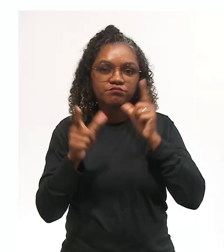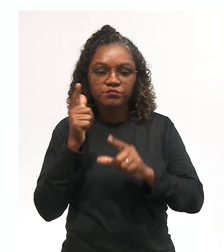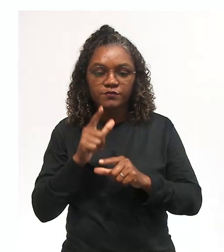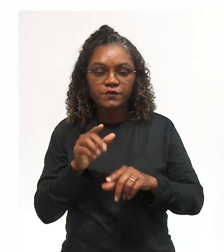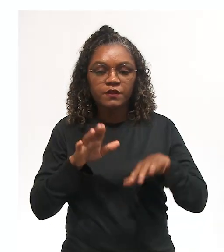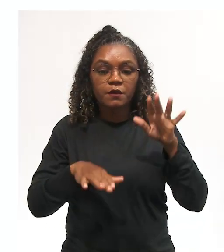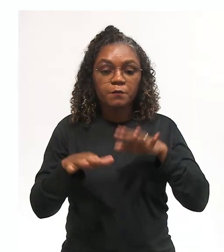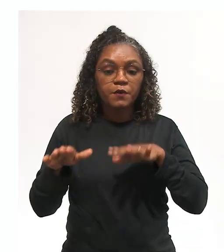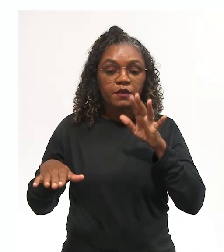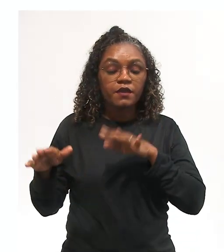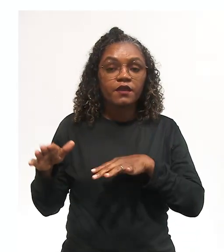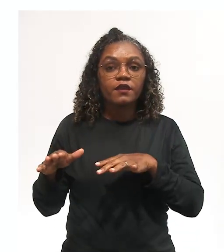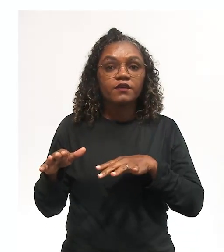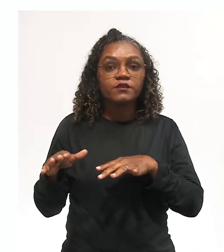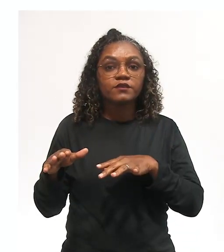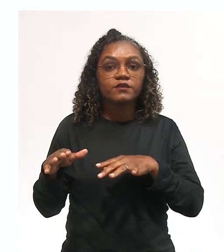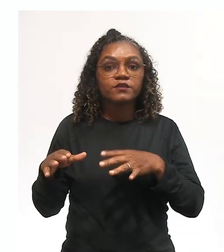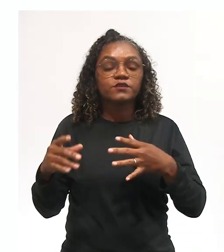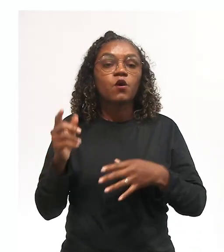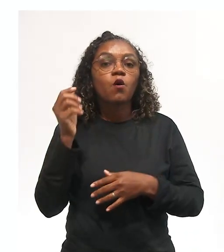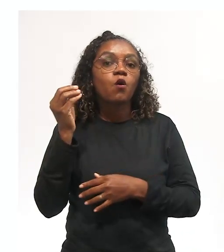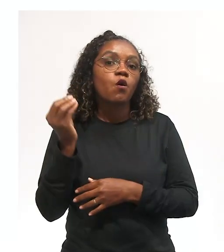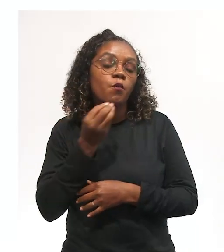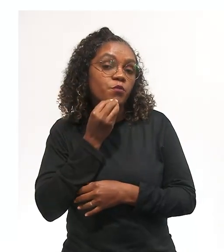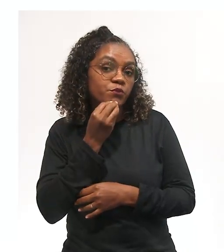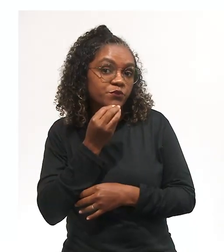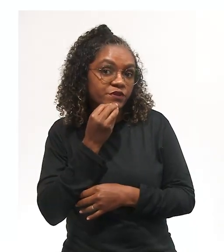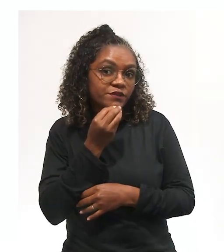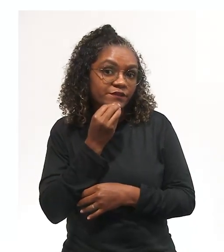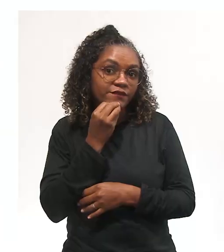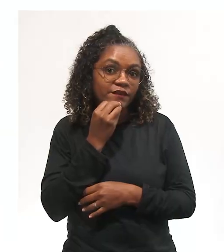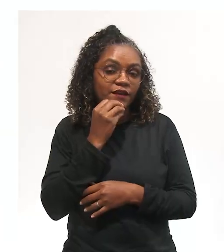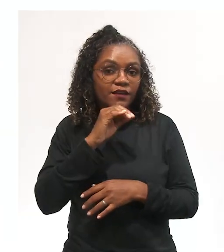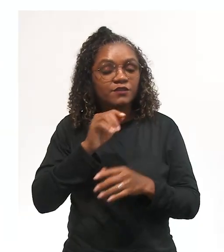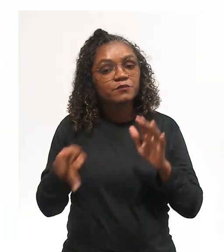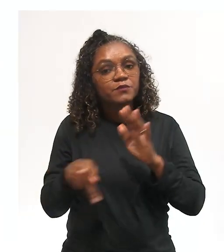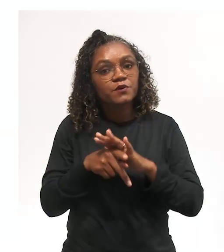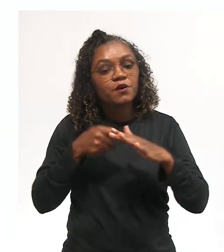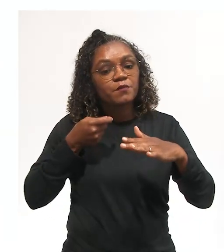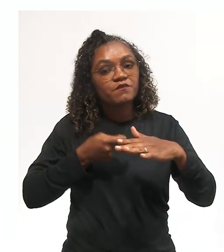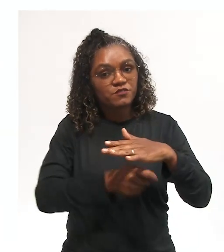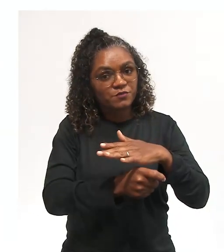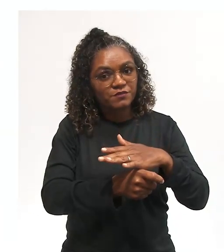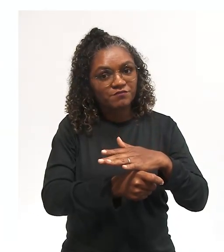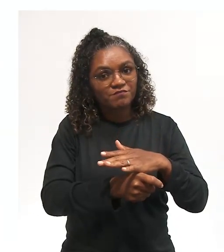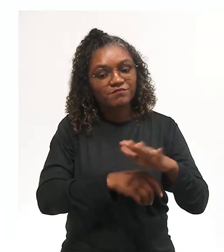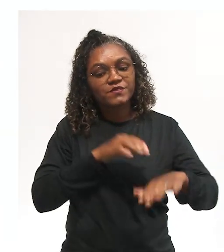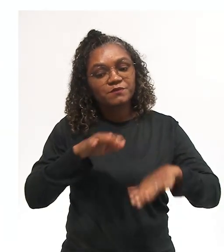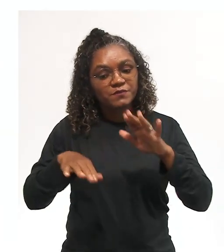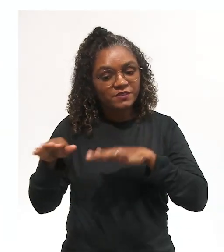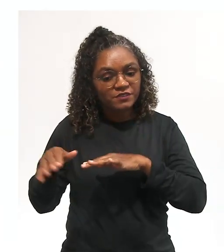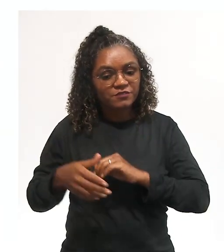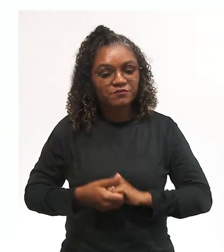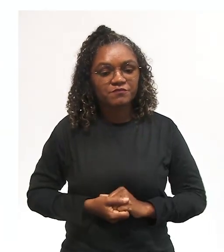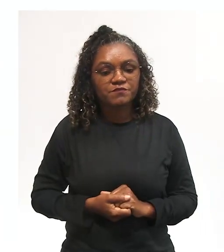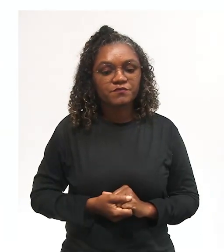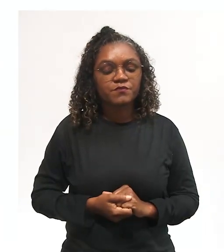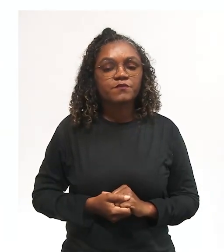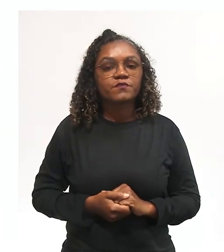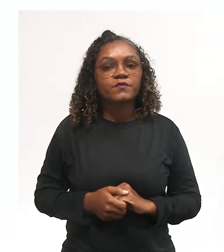das demais oportunidades de investimento. Custo de oportunidade justifica-se